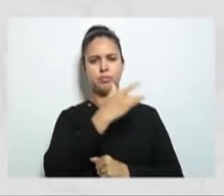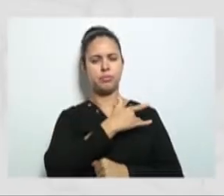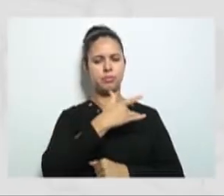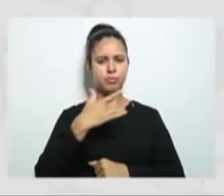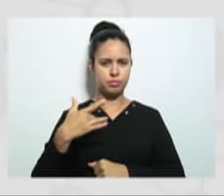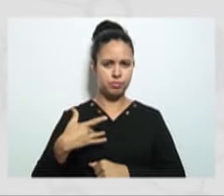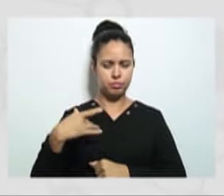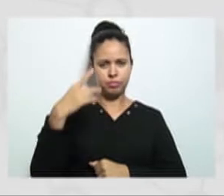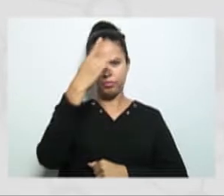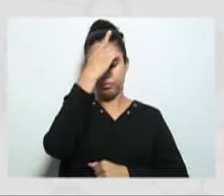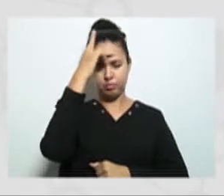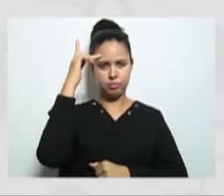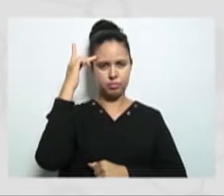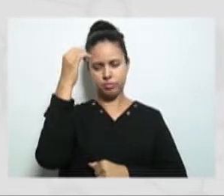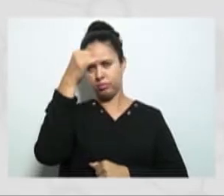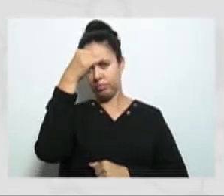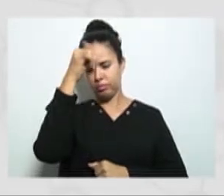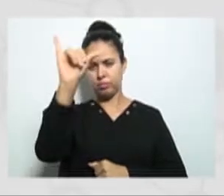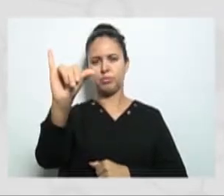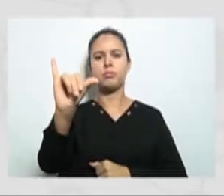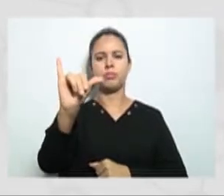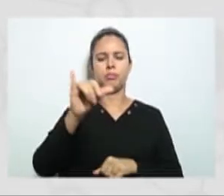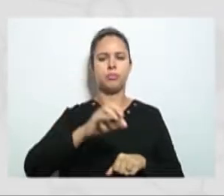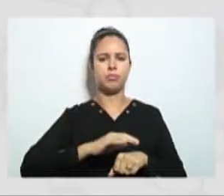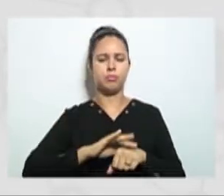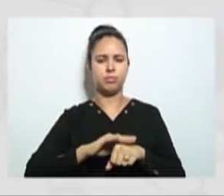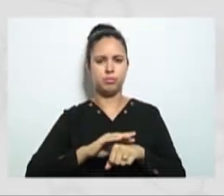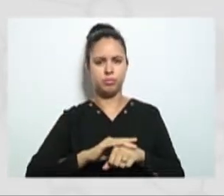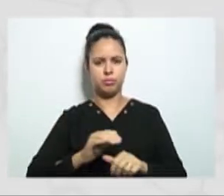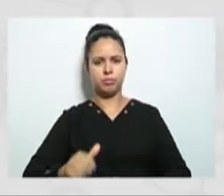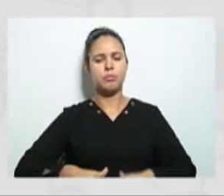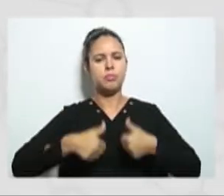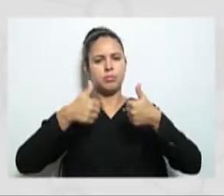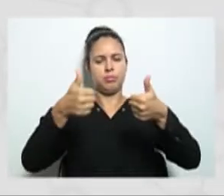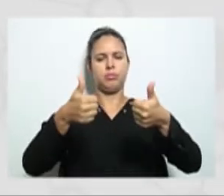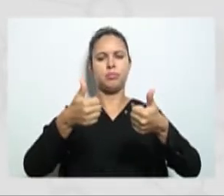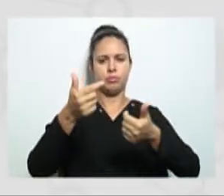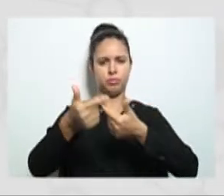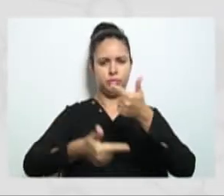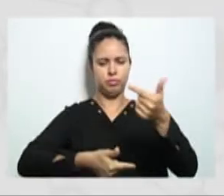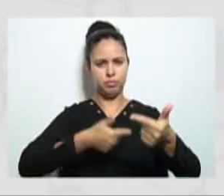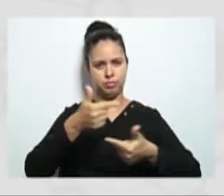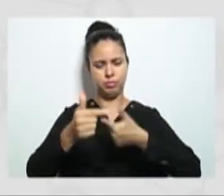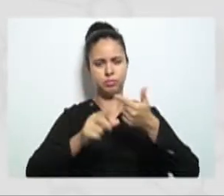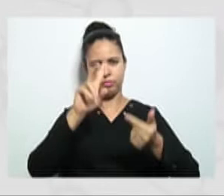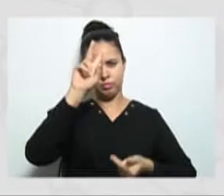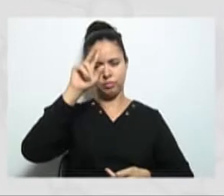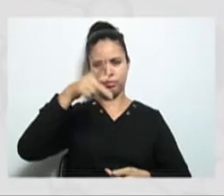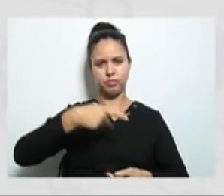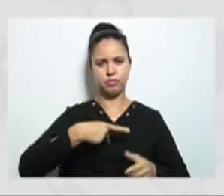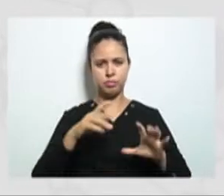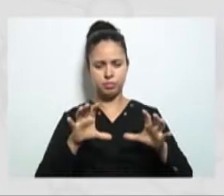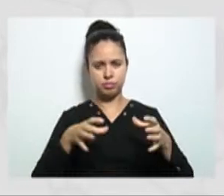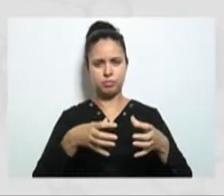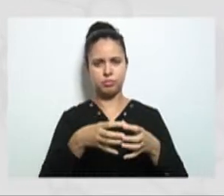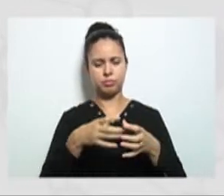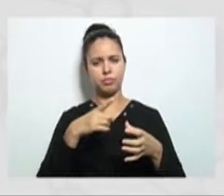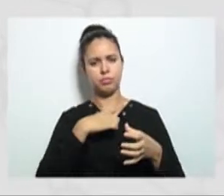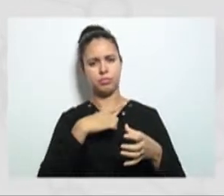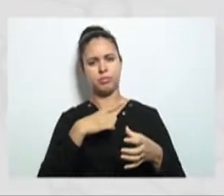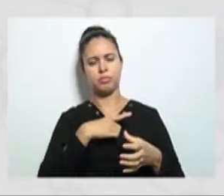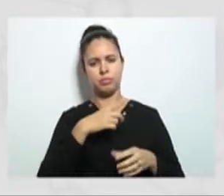homem, evita doenças laborais, melhora o desempenho individual da equipe, tá? Aqui no nosso país, ó, existe